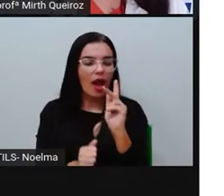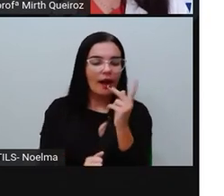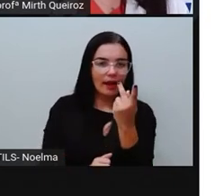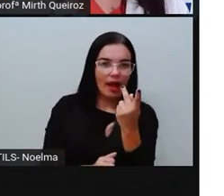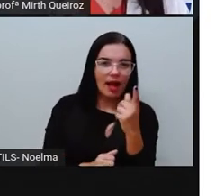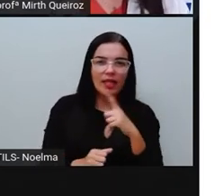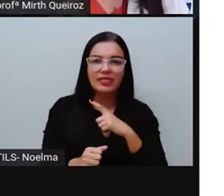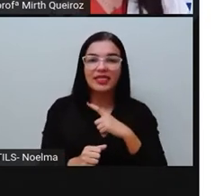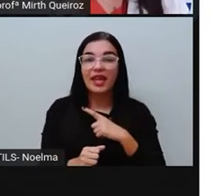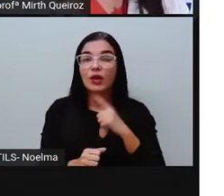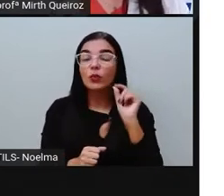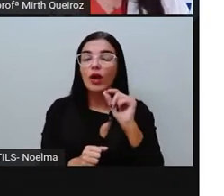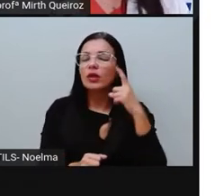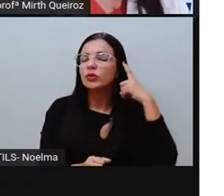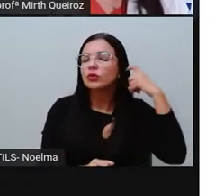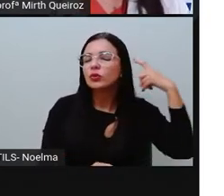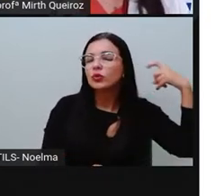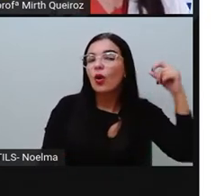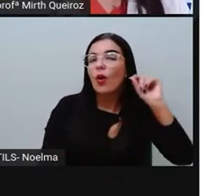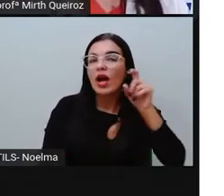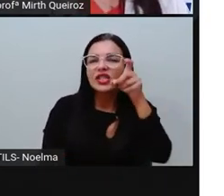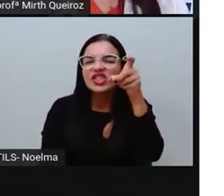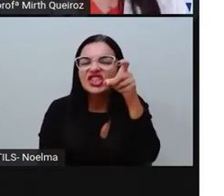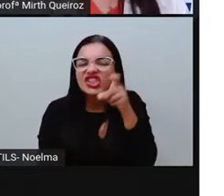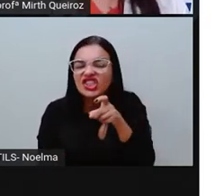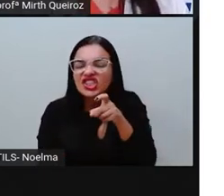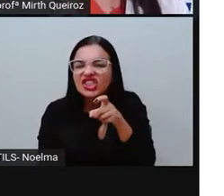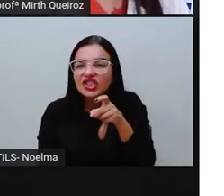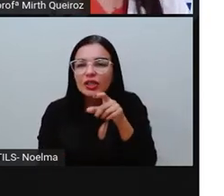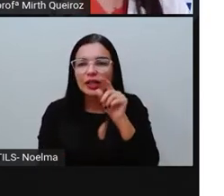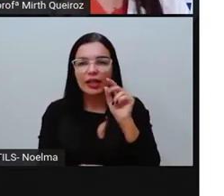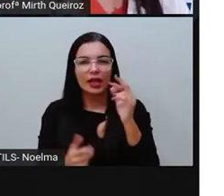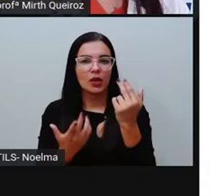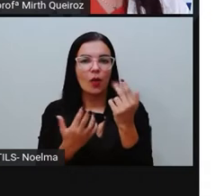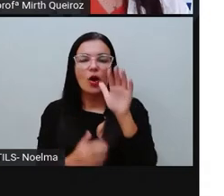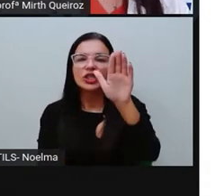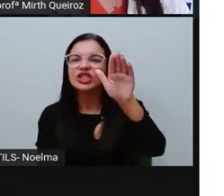de X, como por exemplo, chama,